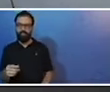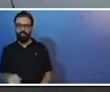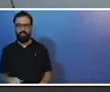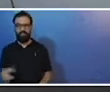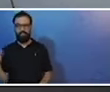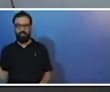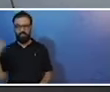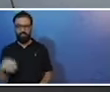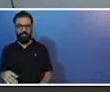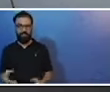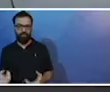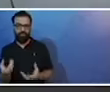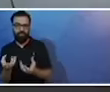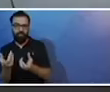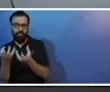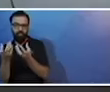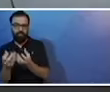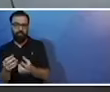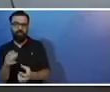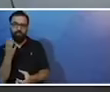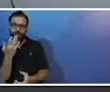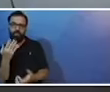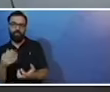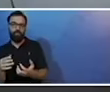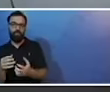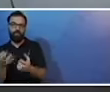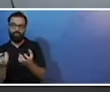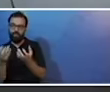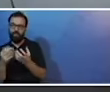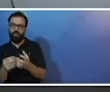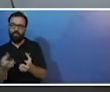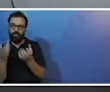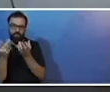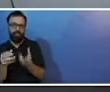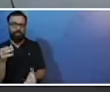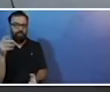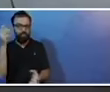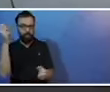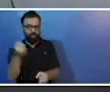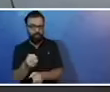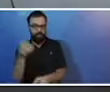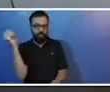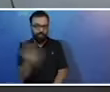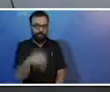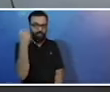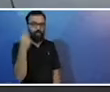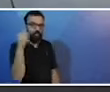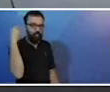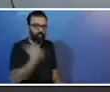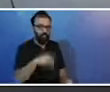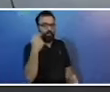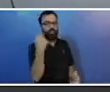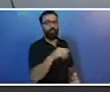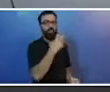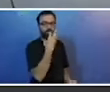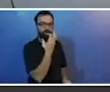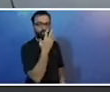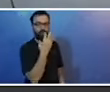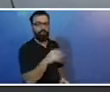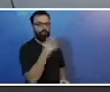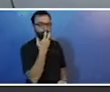veio o fogo de faz irm ó o fogo o fogo no pau o pau no cachorro